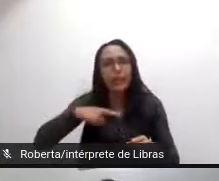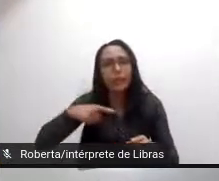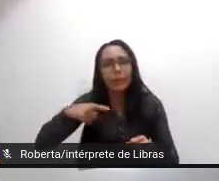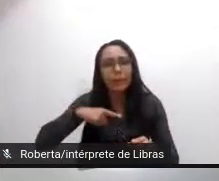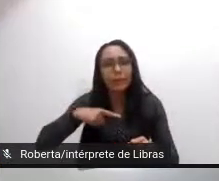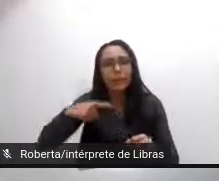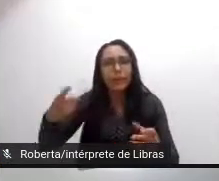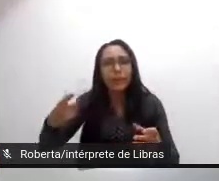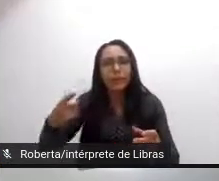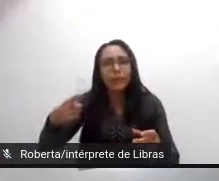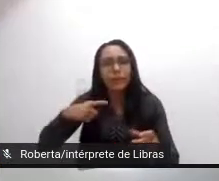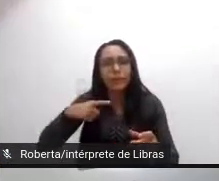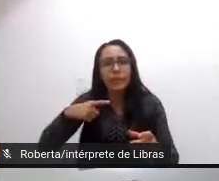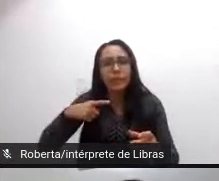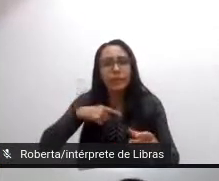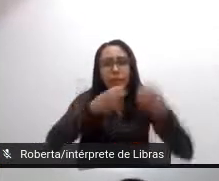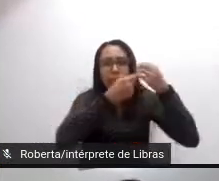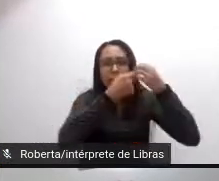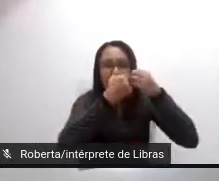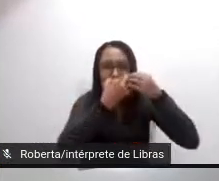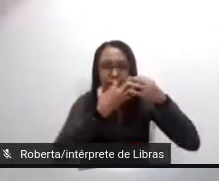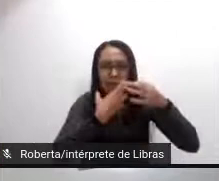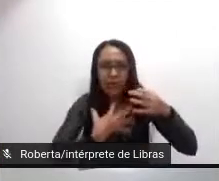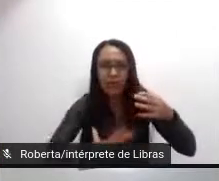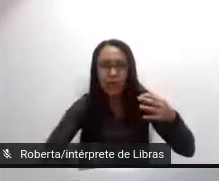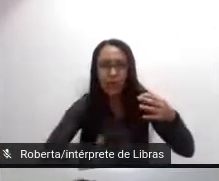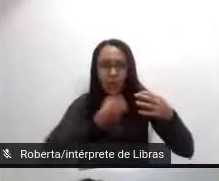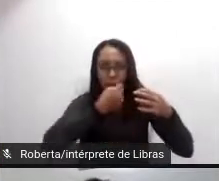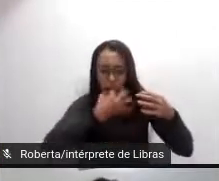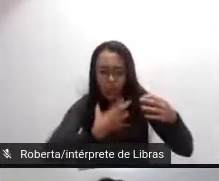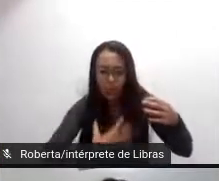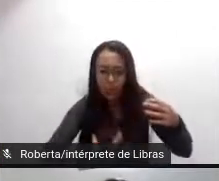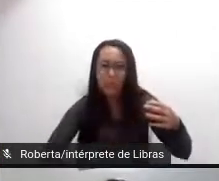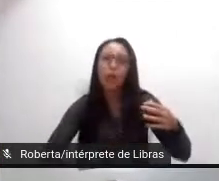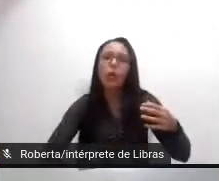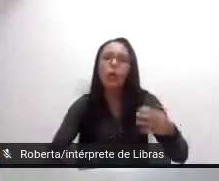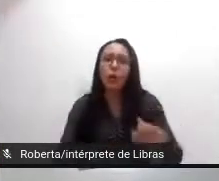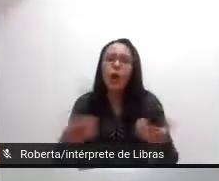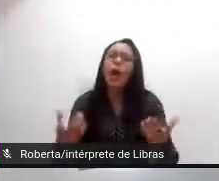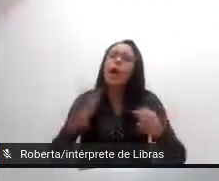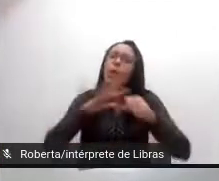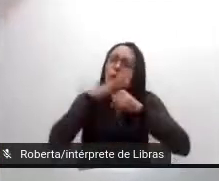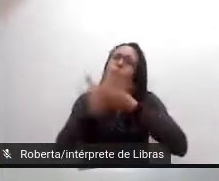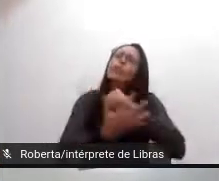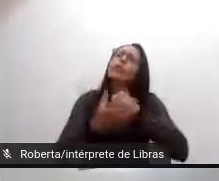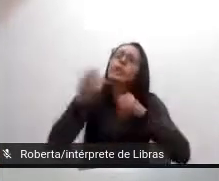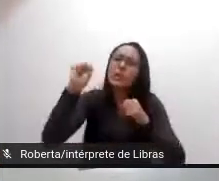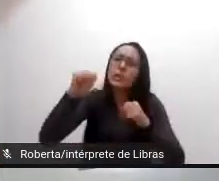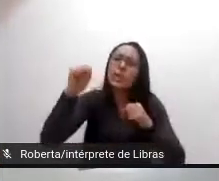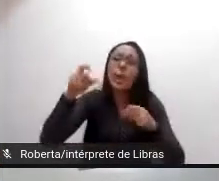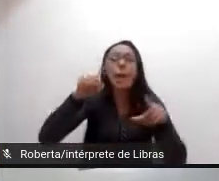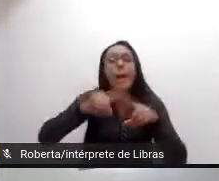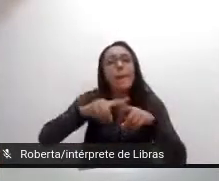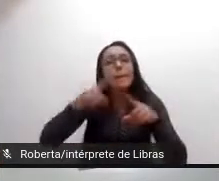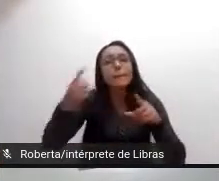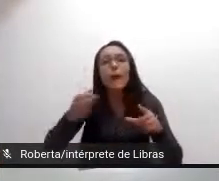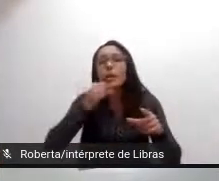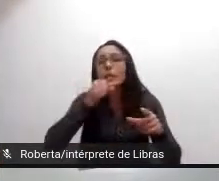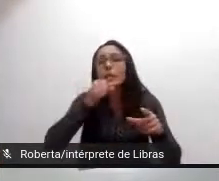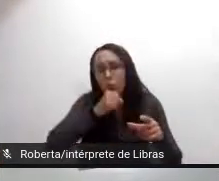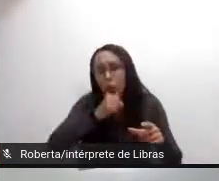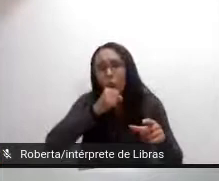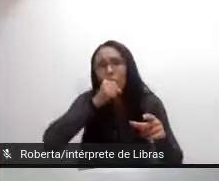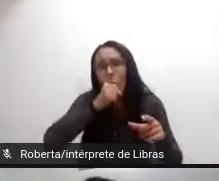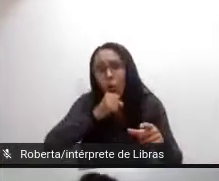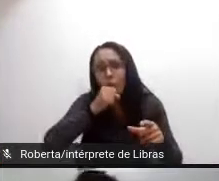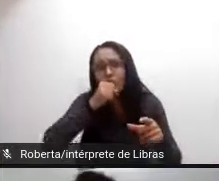seca. Aí eu falo para vocês que sim, ele estava com Covid-19, mas essa tosse produtiva, essa tosse com